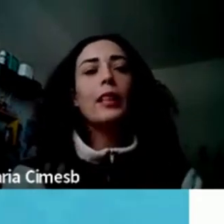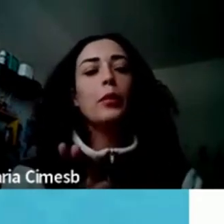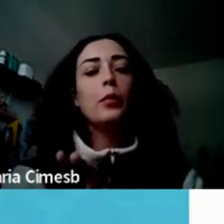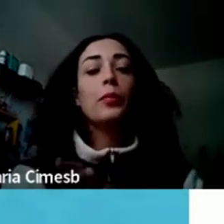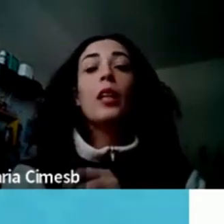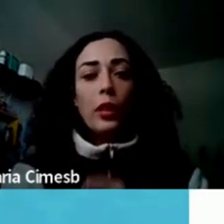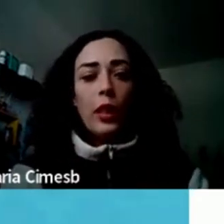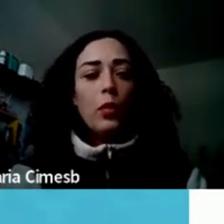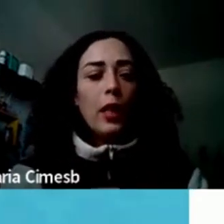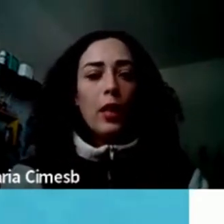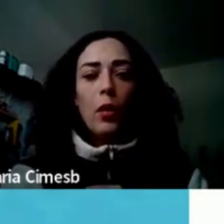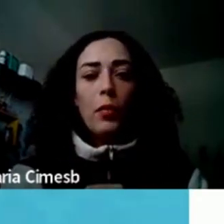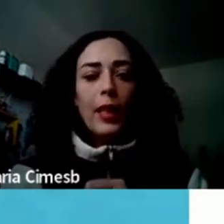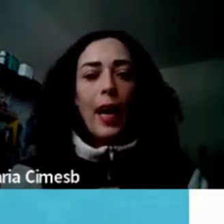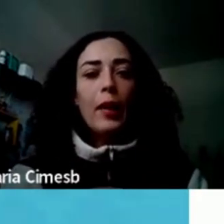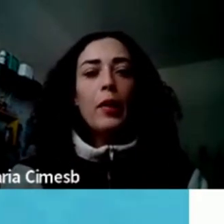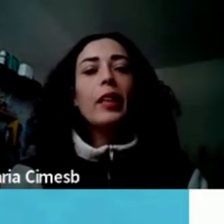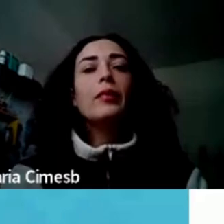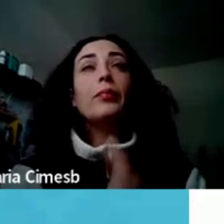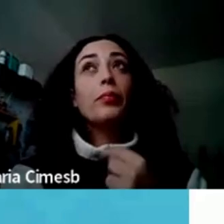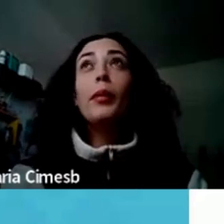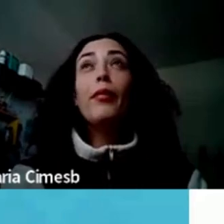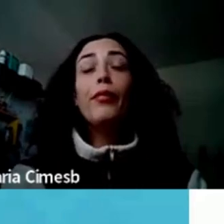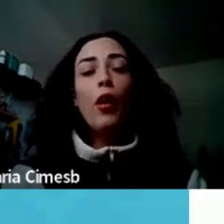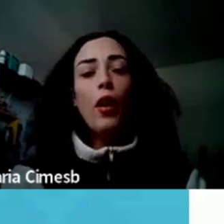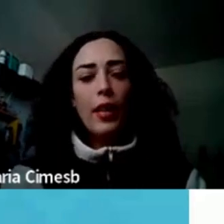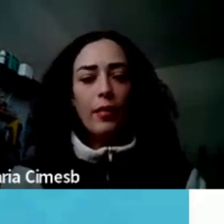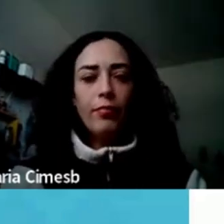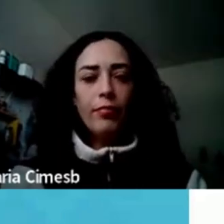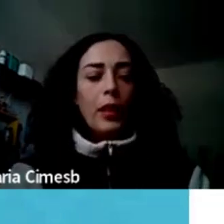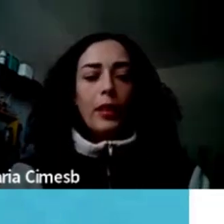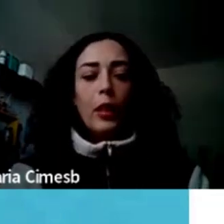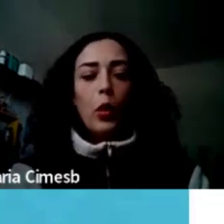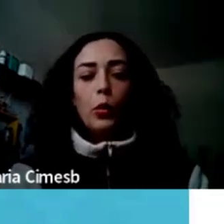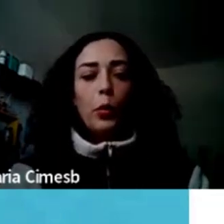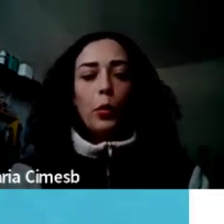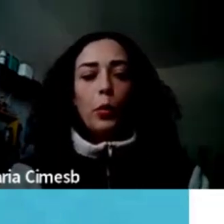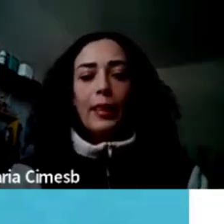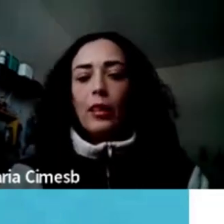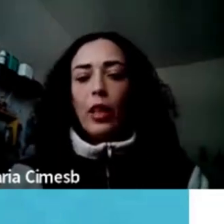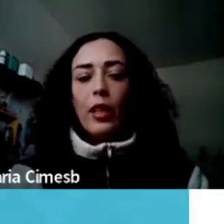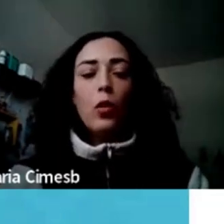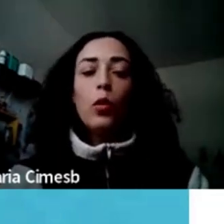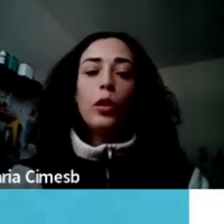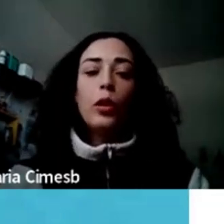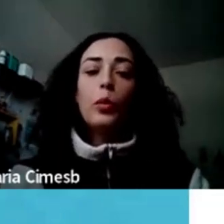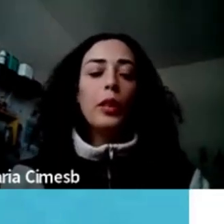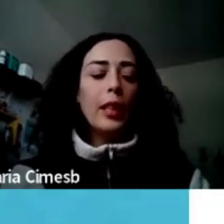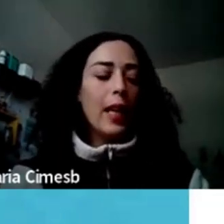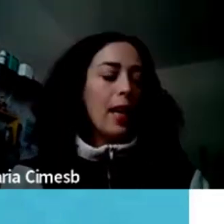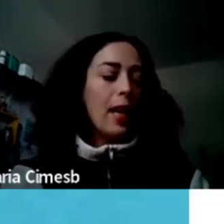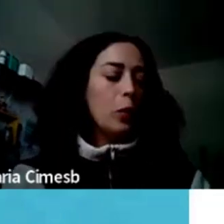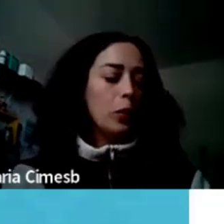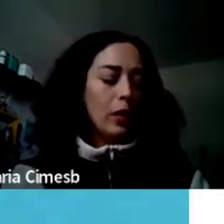do Brasil, consigo me comunicar. Agora, se eu for para fora do Brasil, outro país, já não consigo